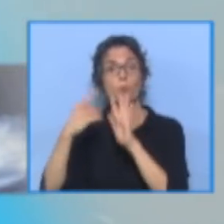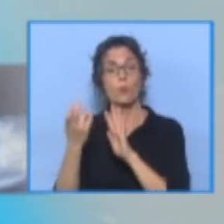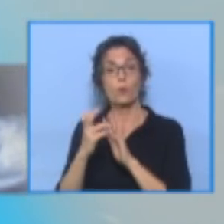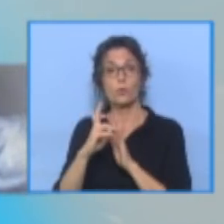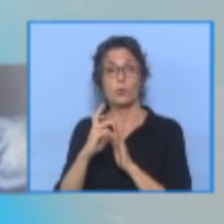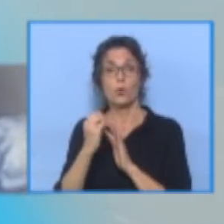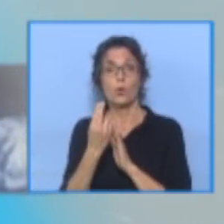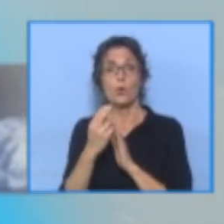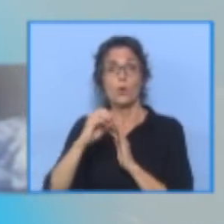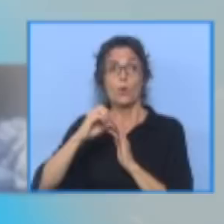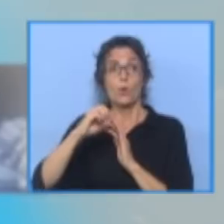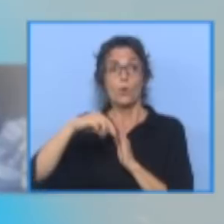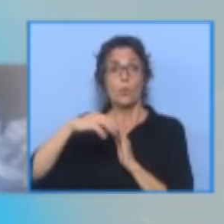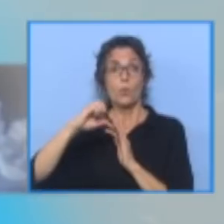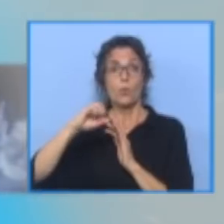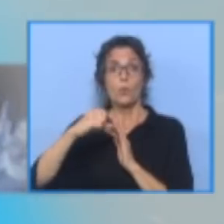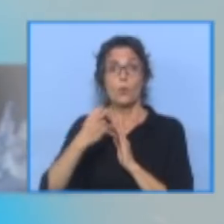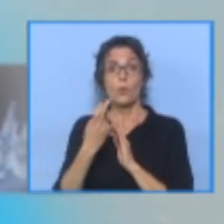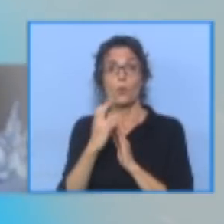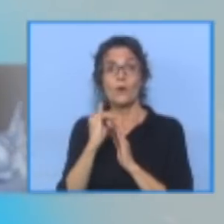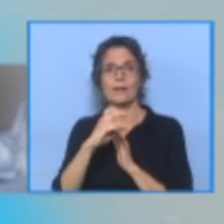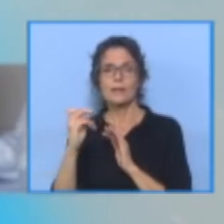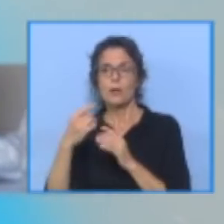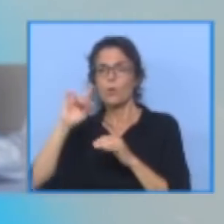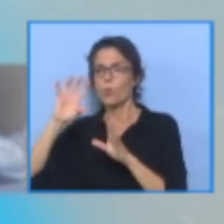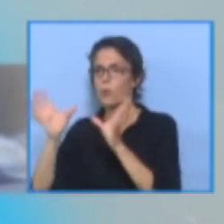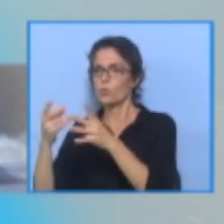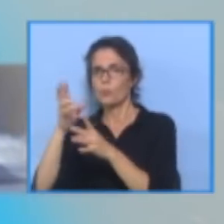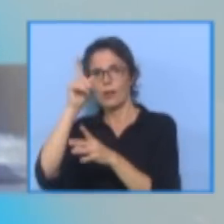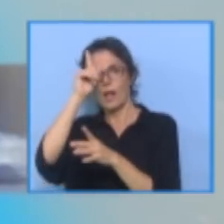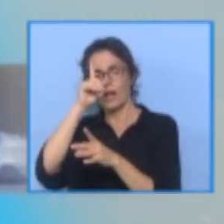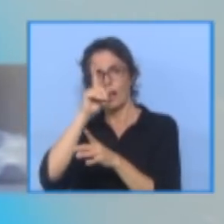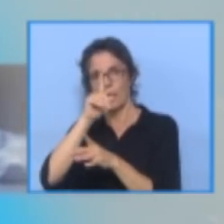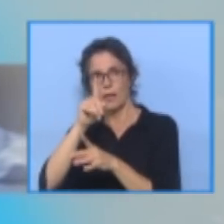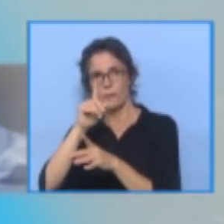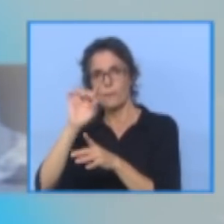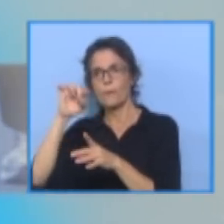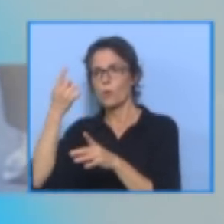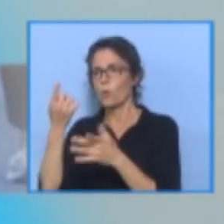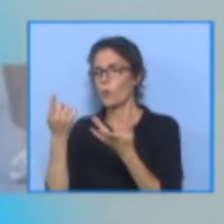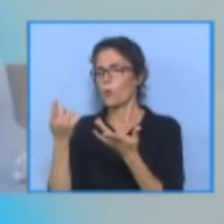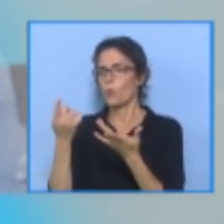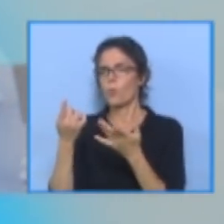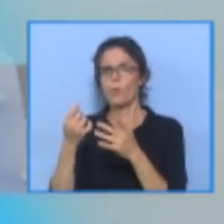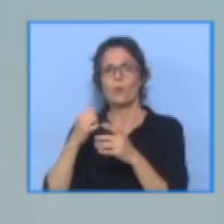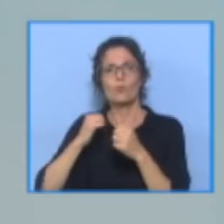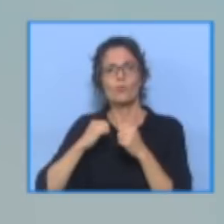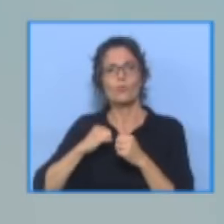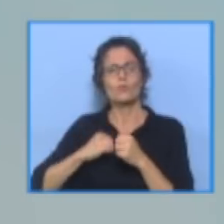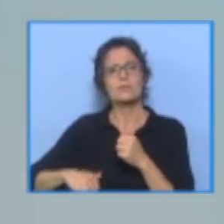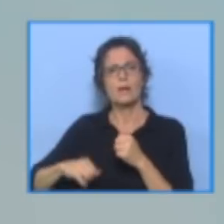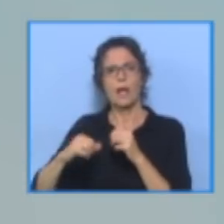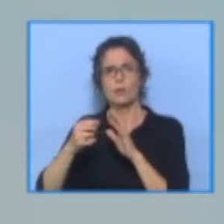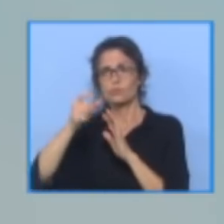saxões, uma comunidade alemã, há ciganos, há turcos, há tártaros, há toda